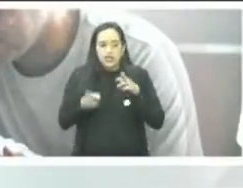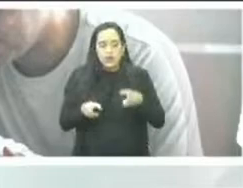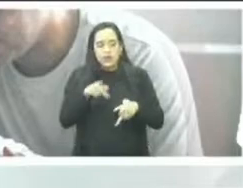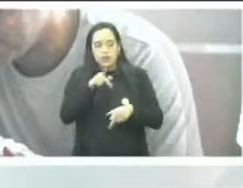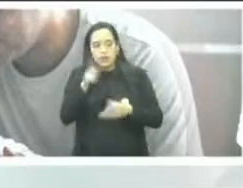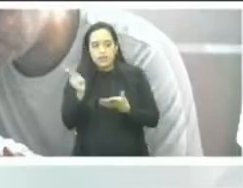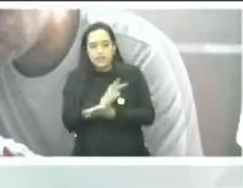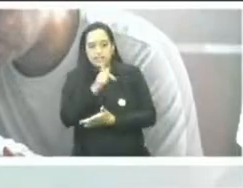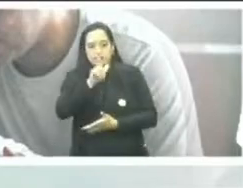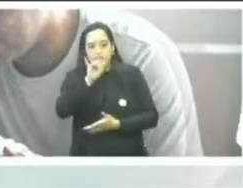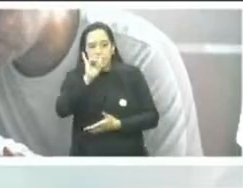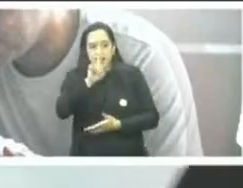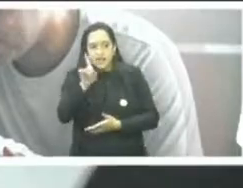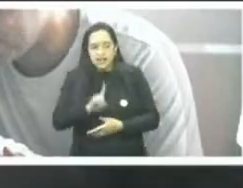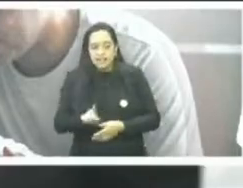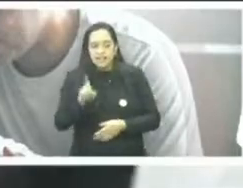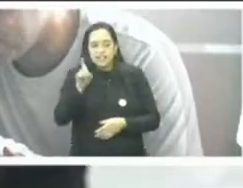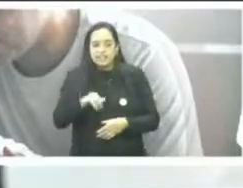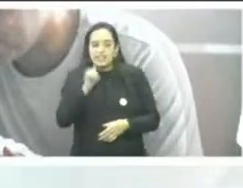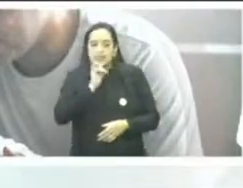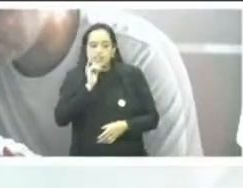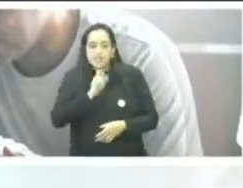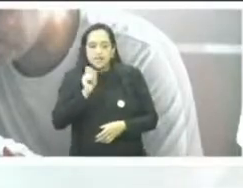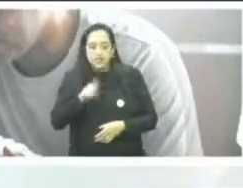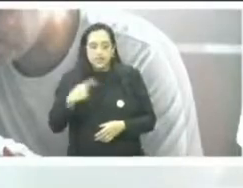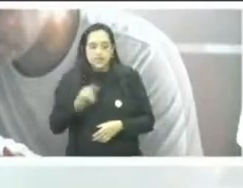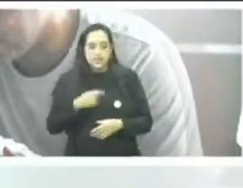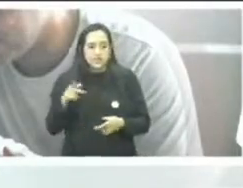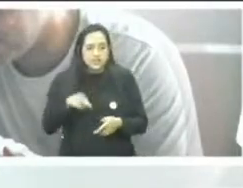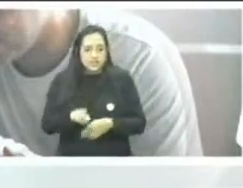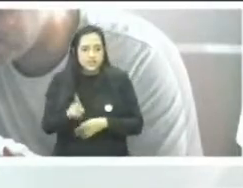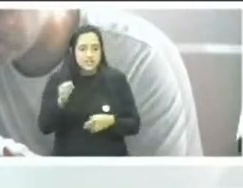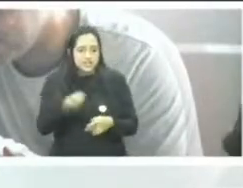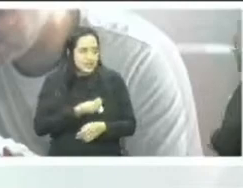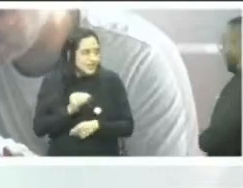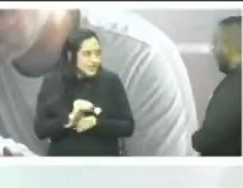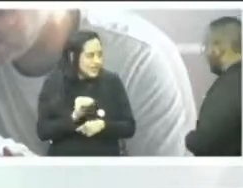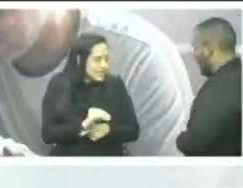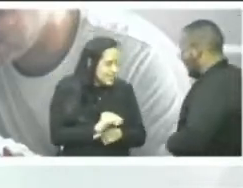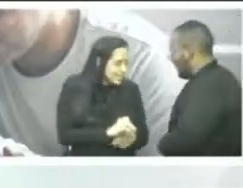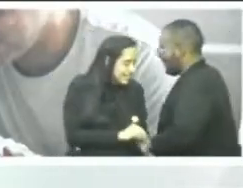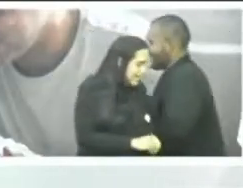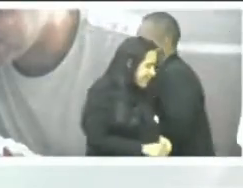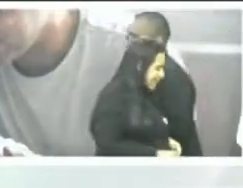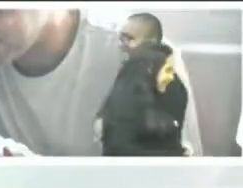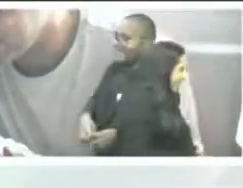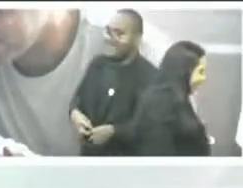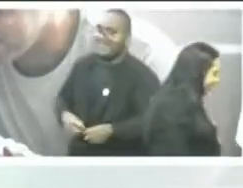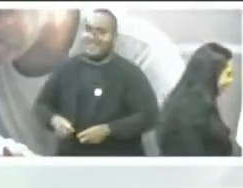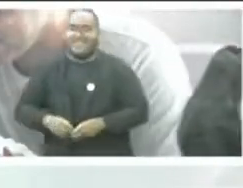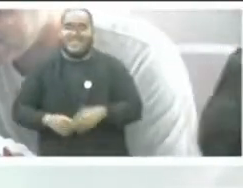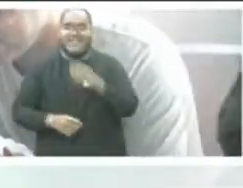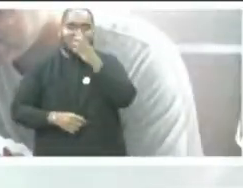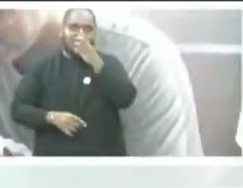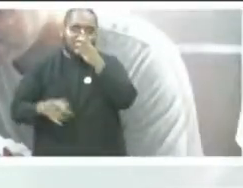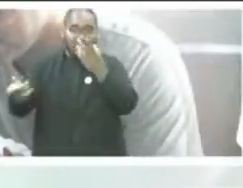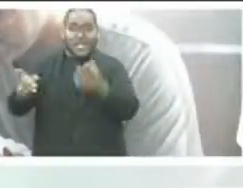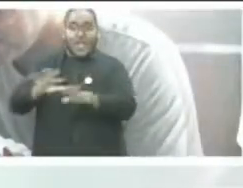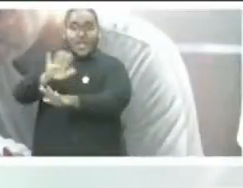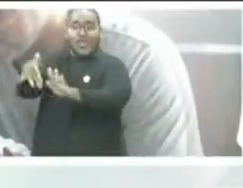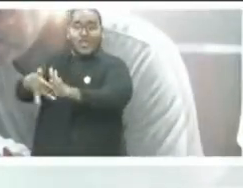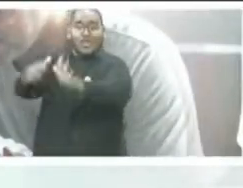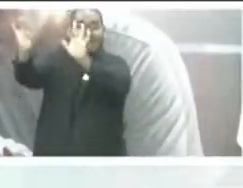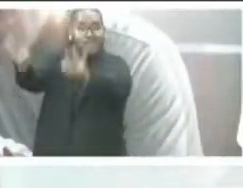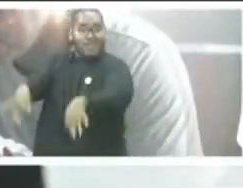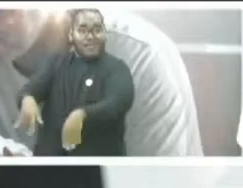Liz são exemplos de que, quando a gente cuida direito do início de uma história, ela tem tudo para dar certo, ela tem